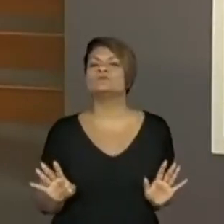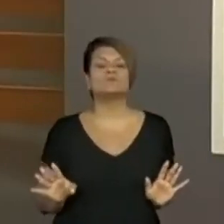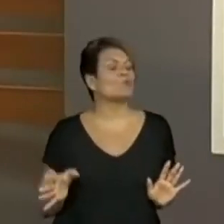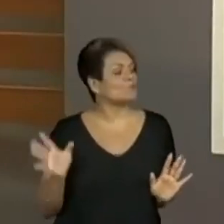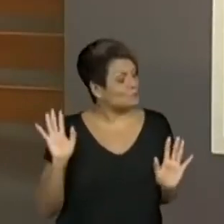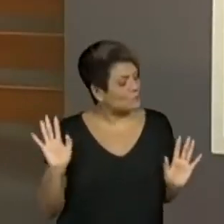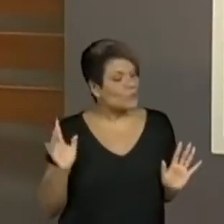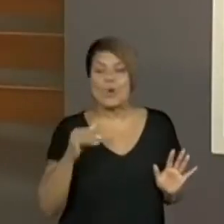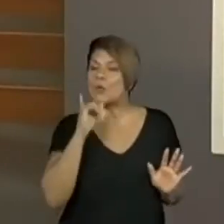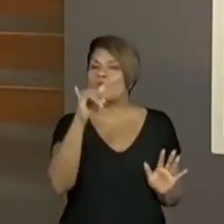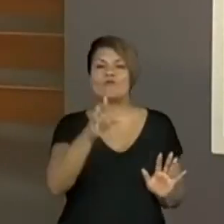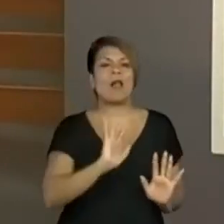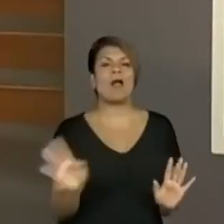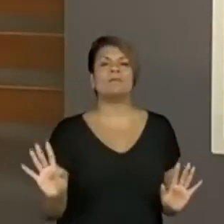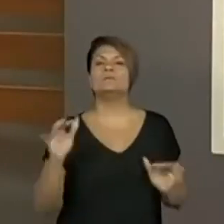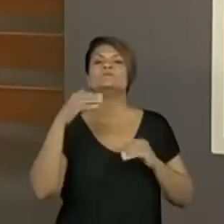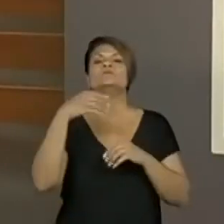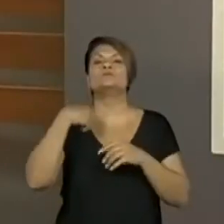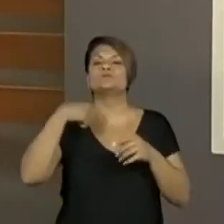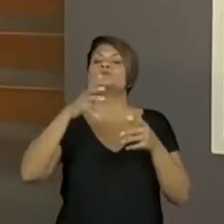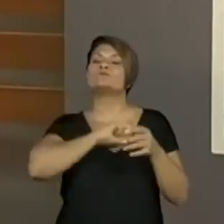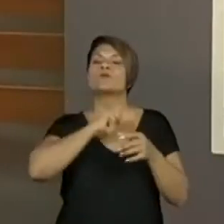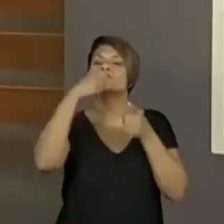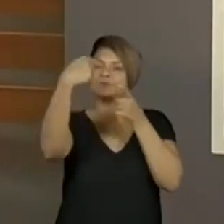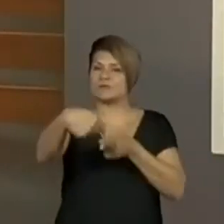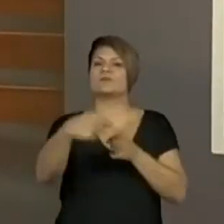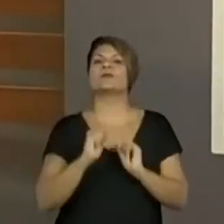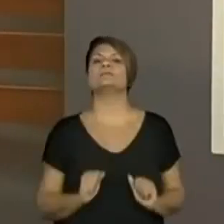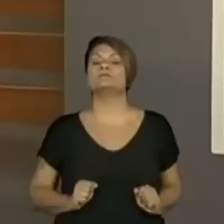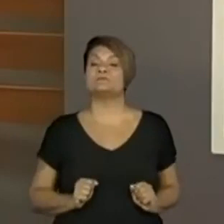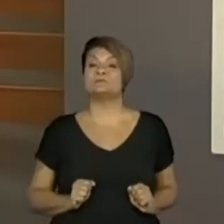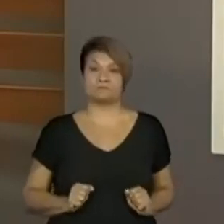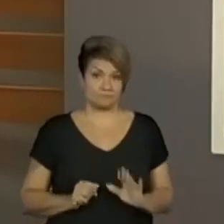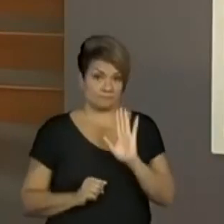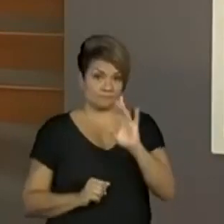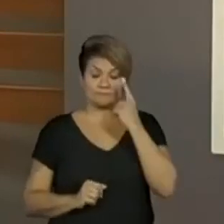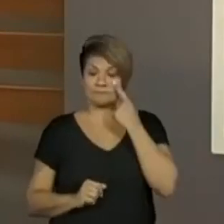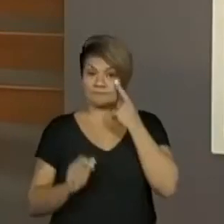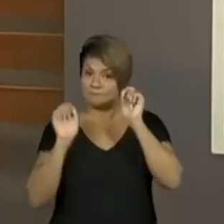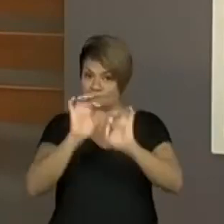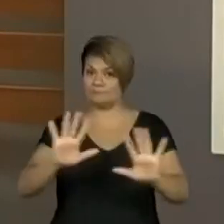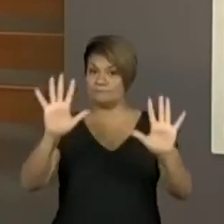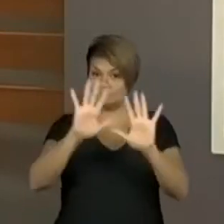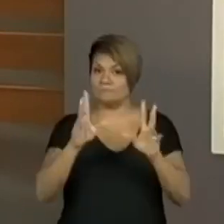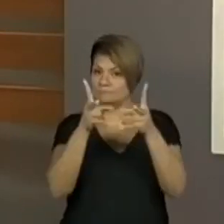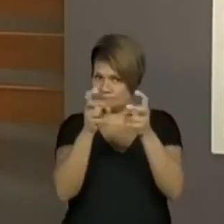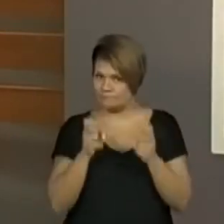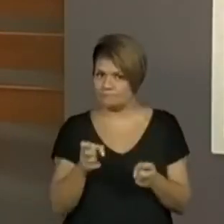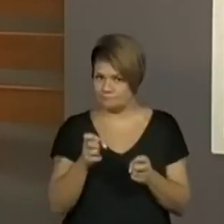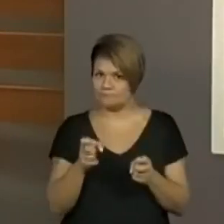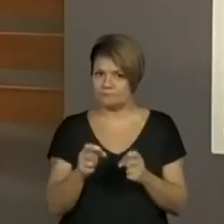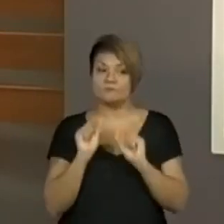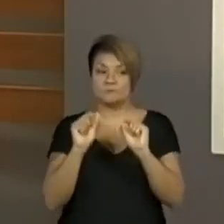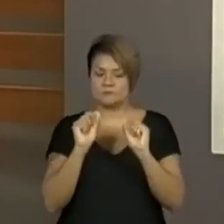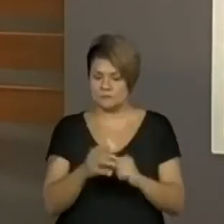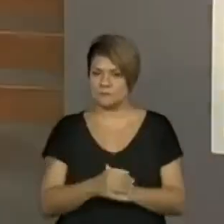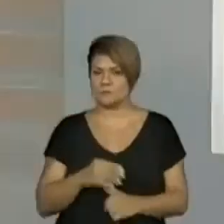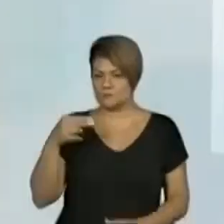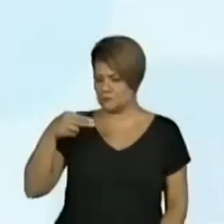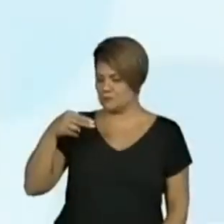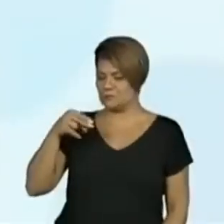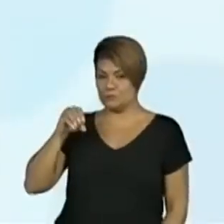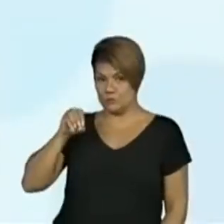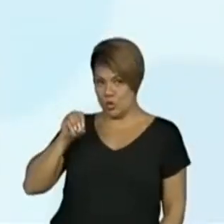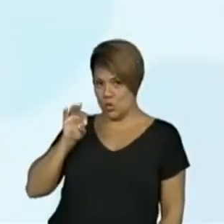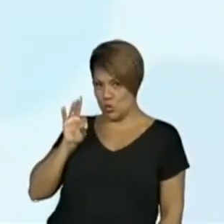lá. E eu olho aqui. Olha só como a imagem já vai ajudar a gente a perceber o quê? Que é noturno,